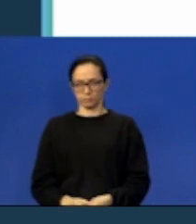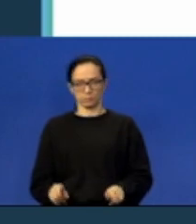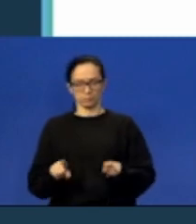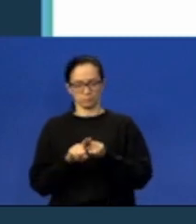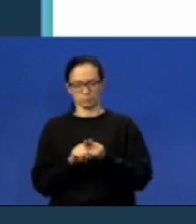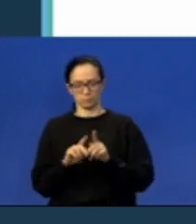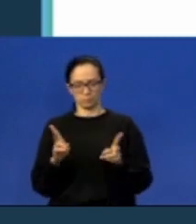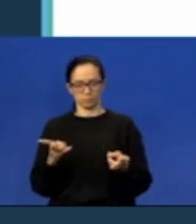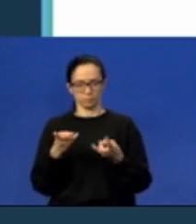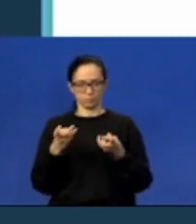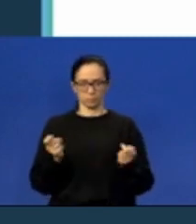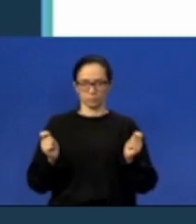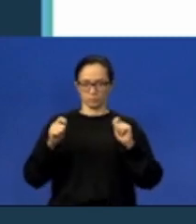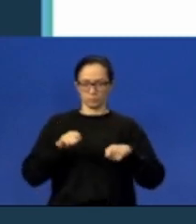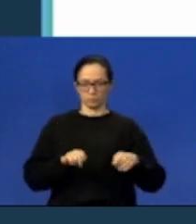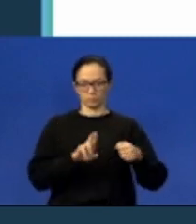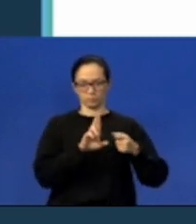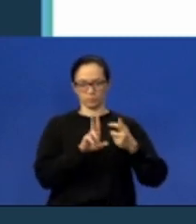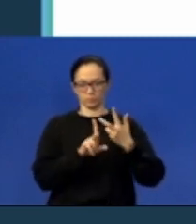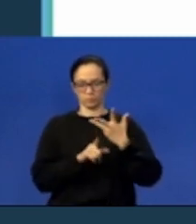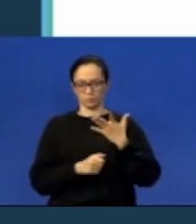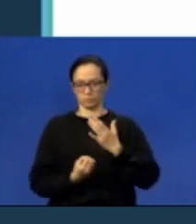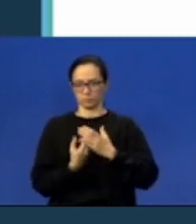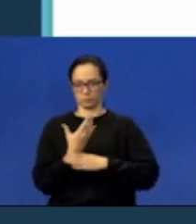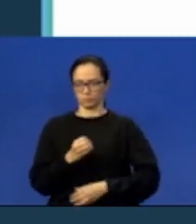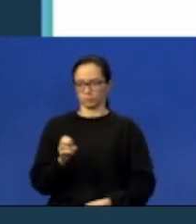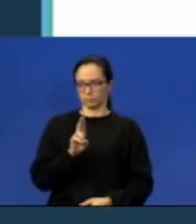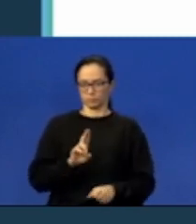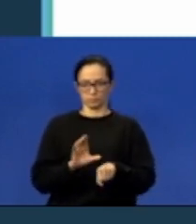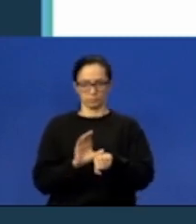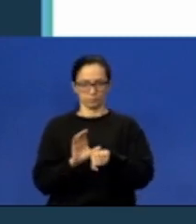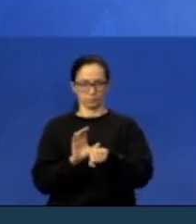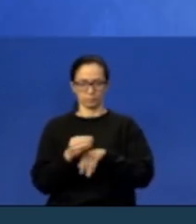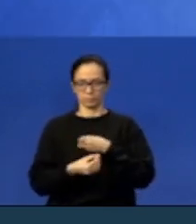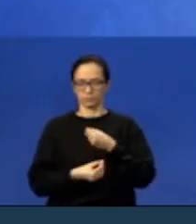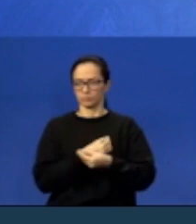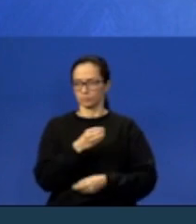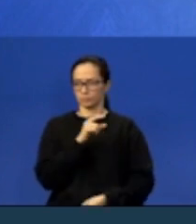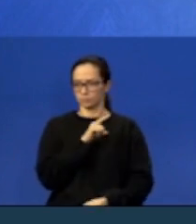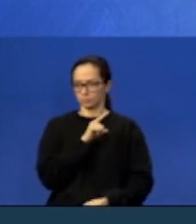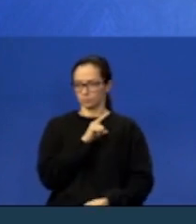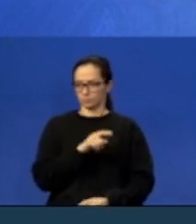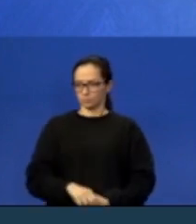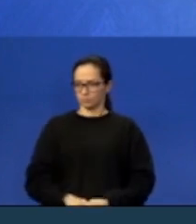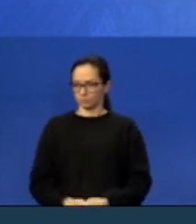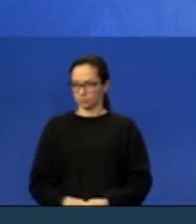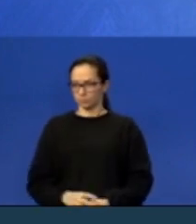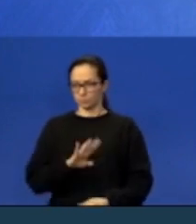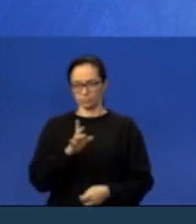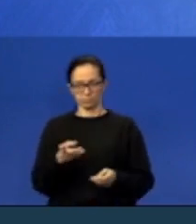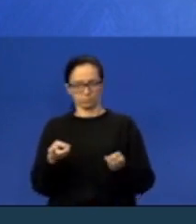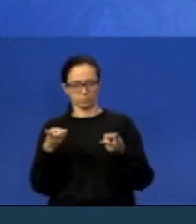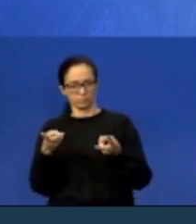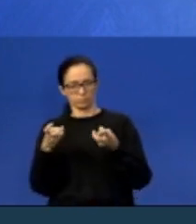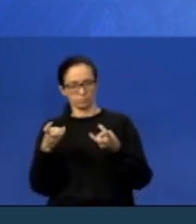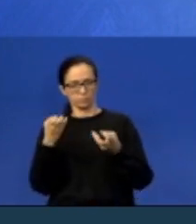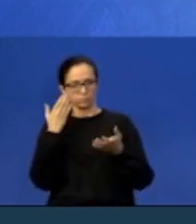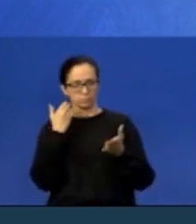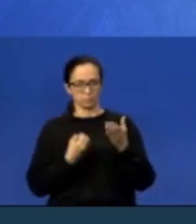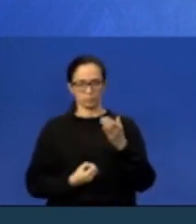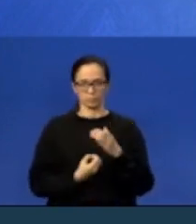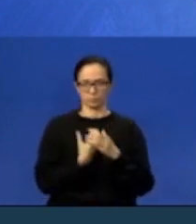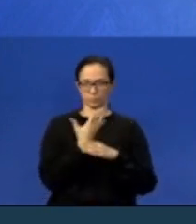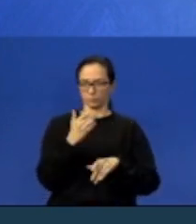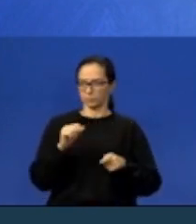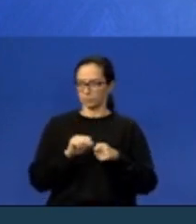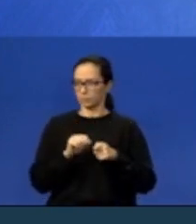gente observa também uma variação da tonalidade de cinzas. Essas tonalidades elas vão ser formadas